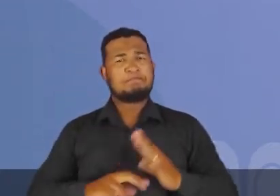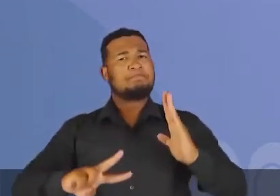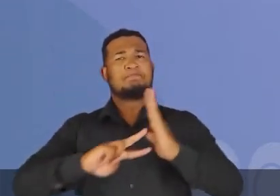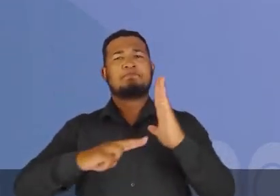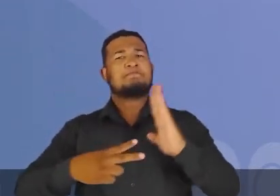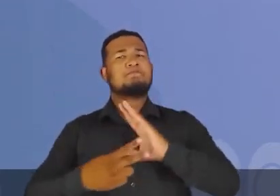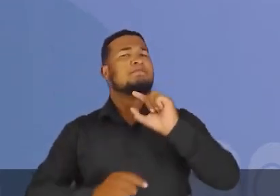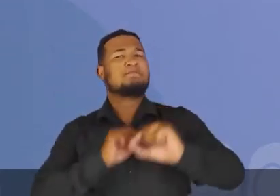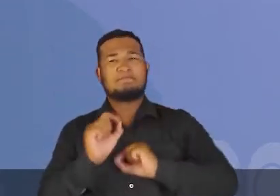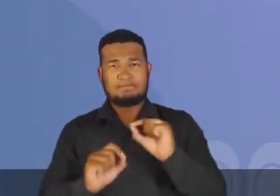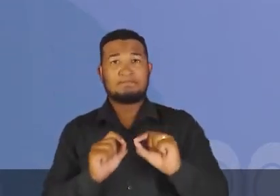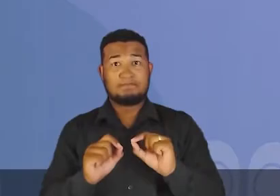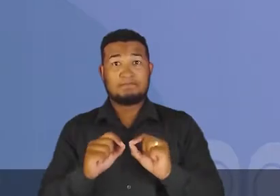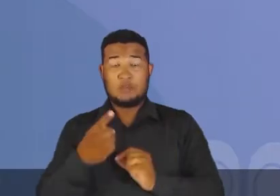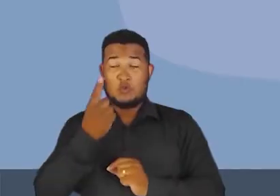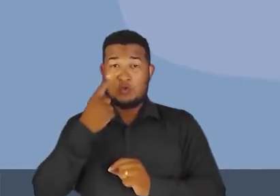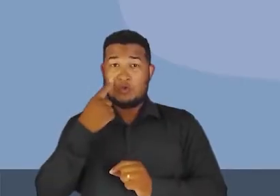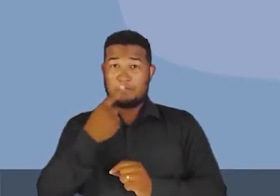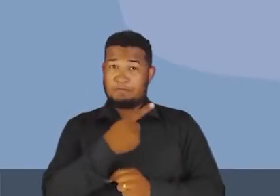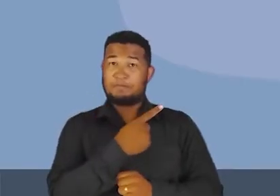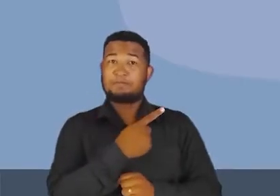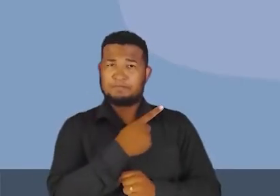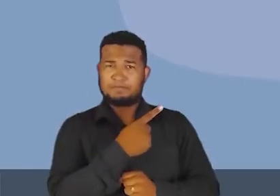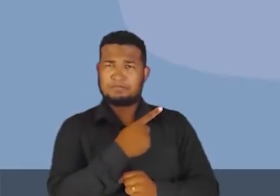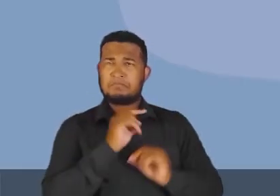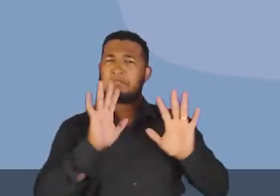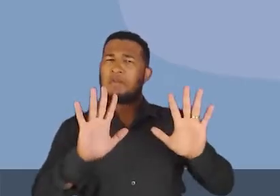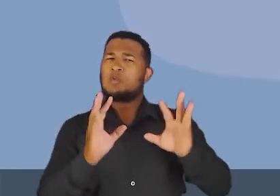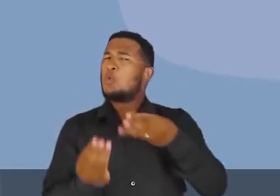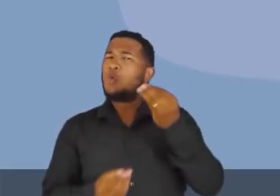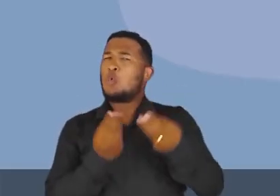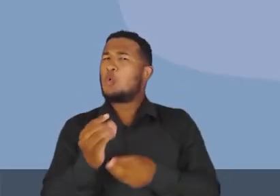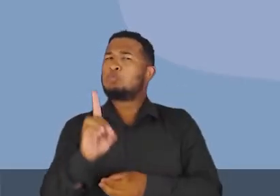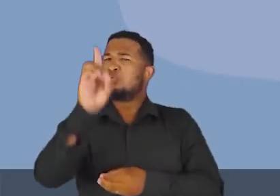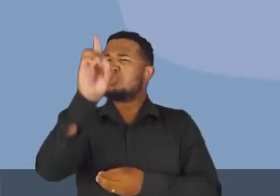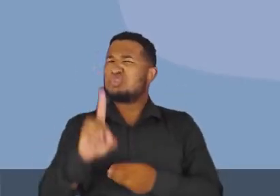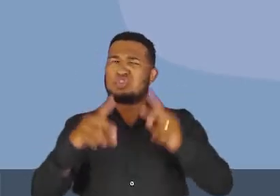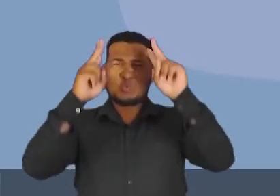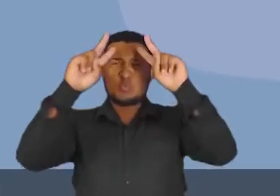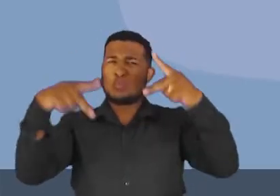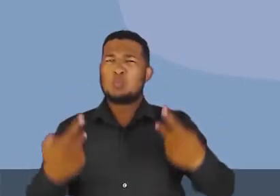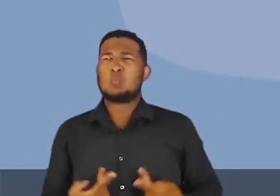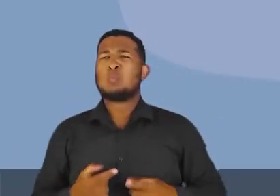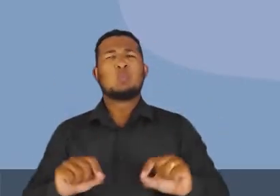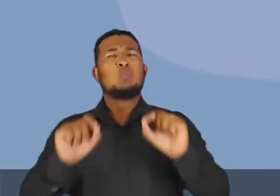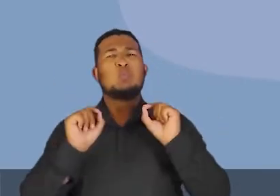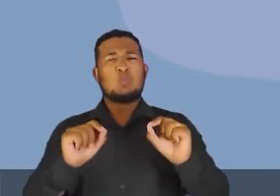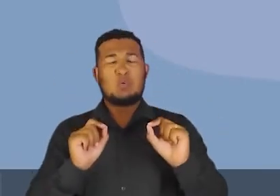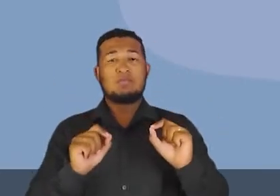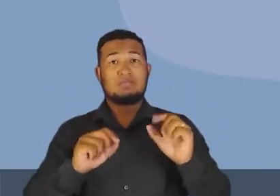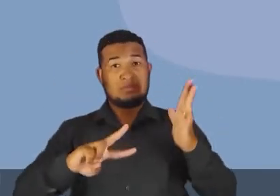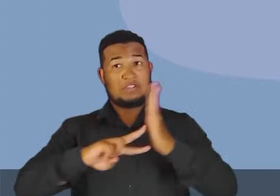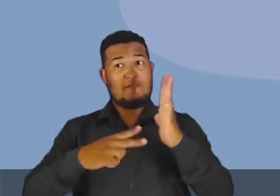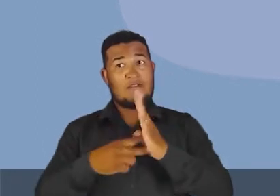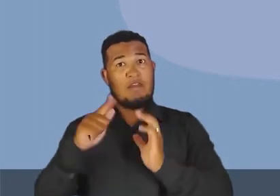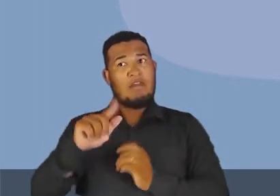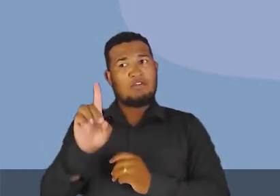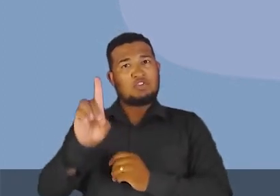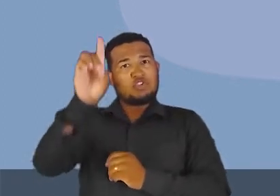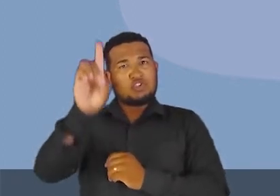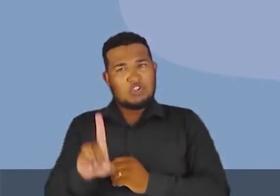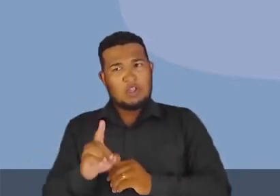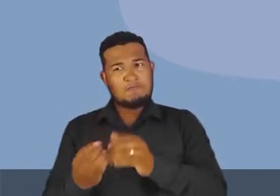seja, olha lá na tela, como assim direitos humanos? Não se tratam de direitos que